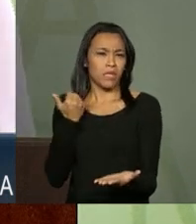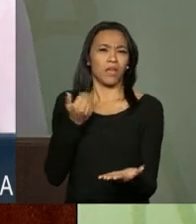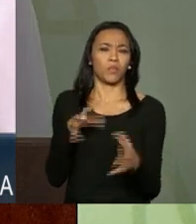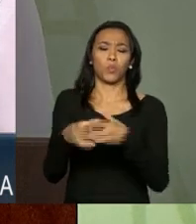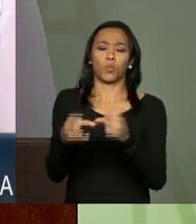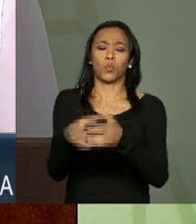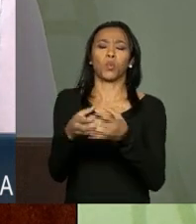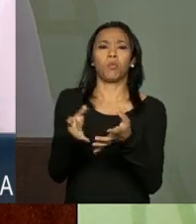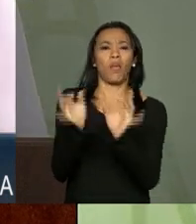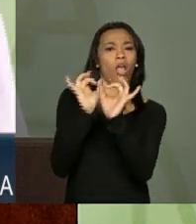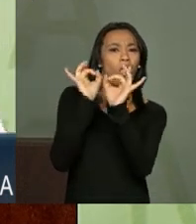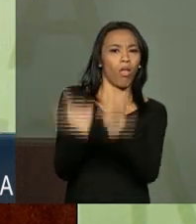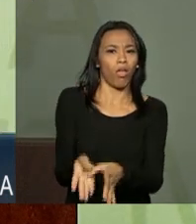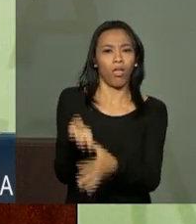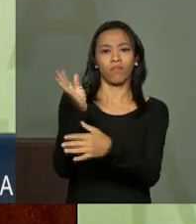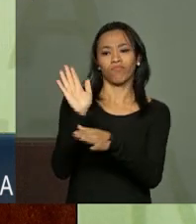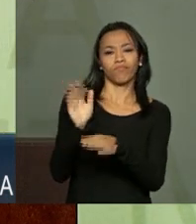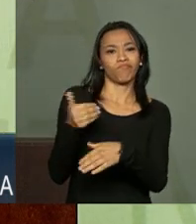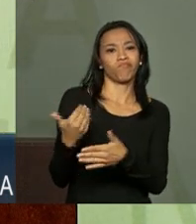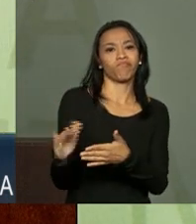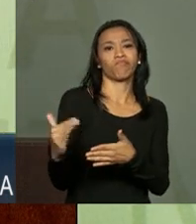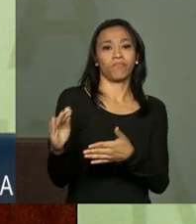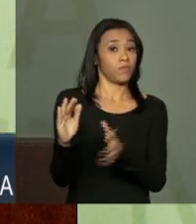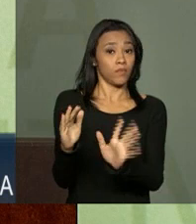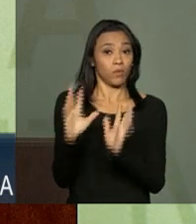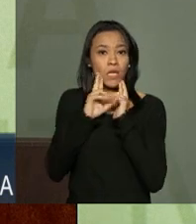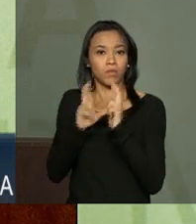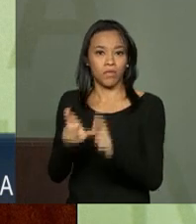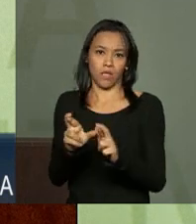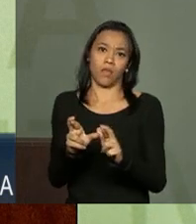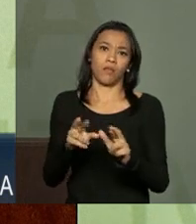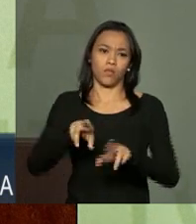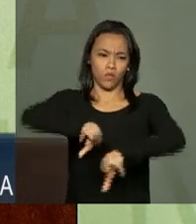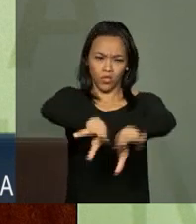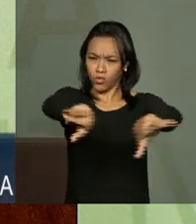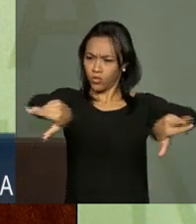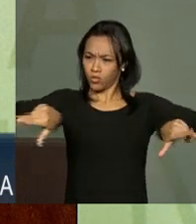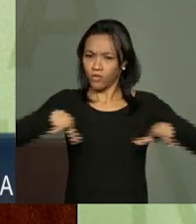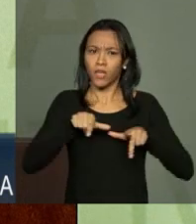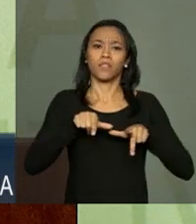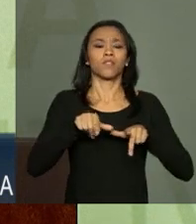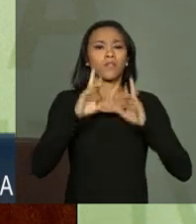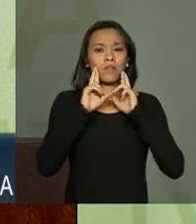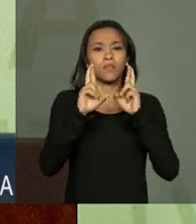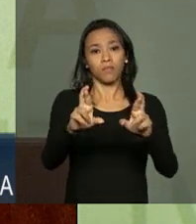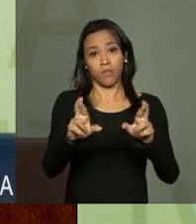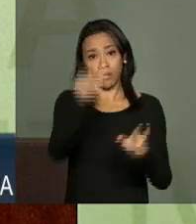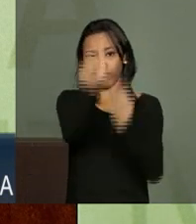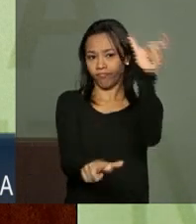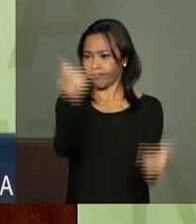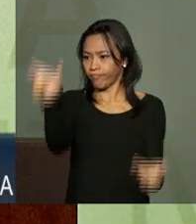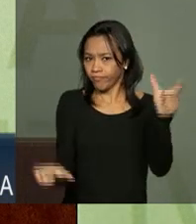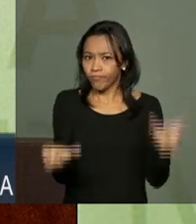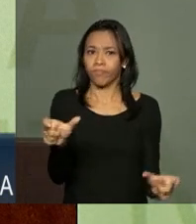marginalizadas. Um Brasil que tem de respeitar diferenças, tem de respeitar a diversidade e que